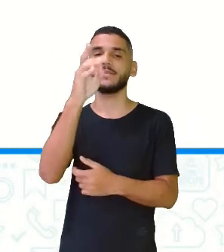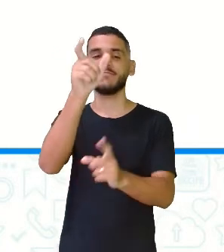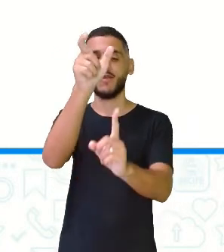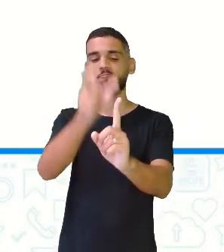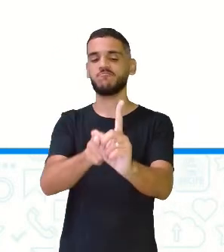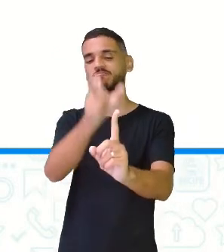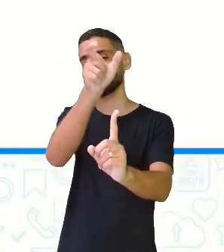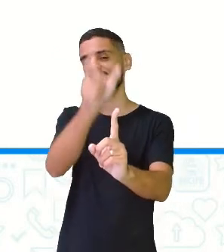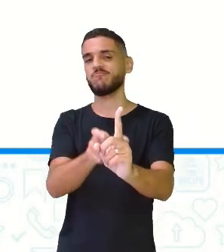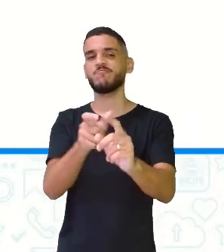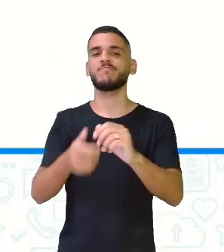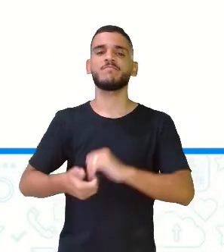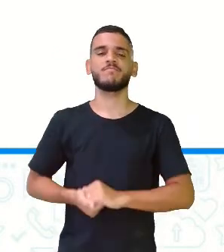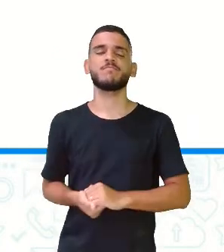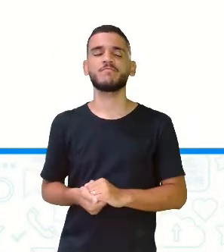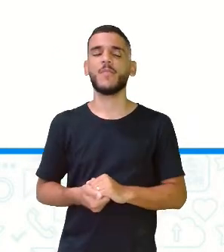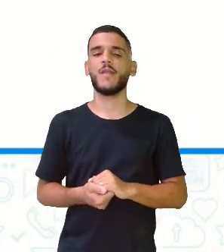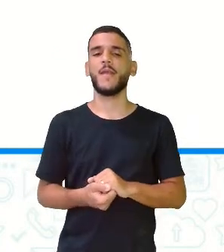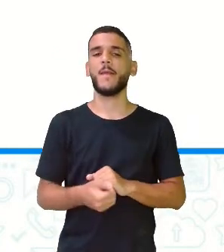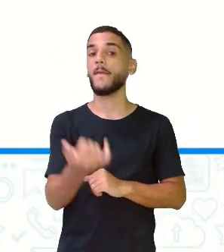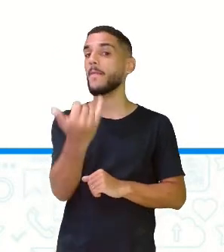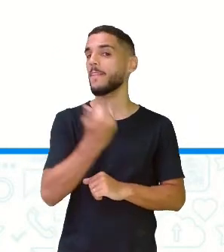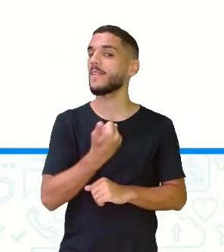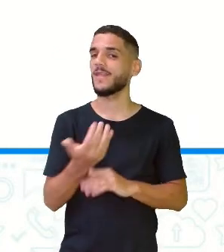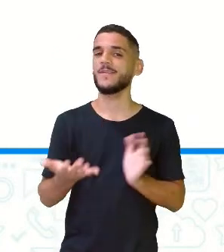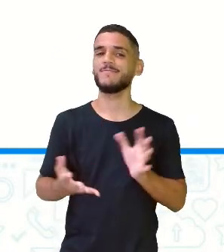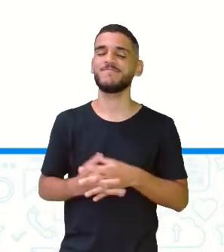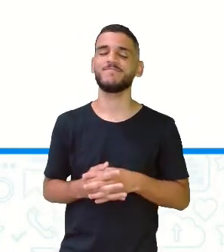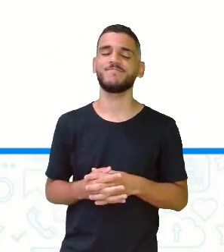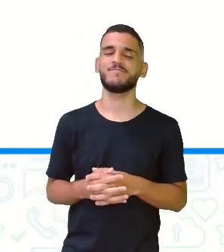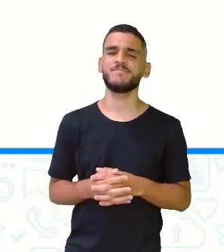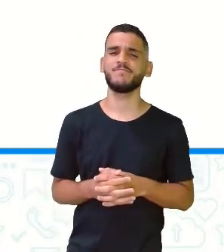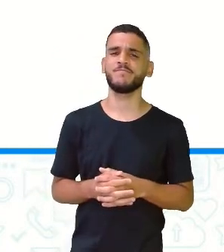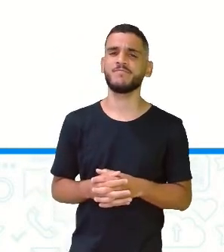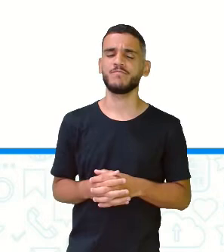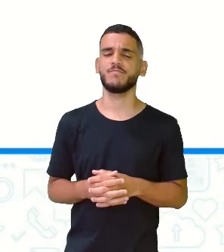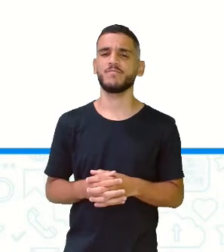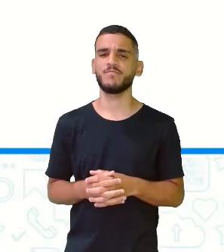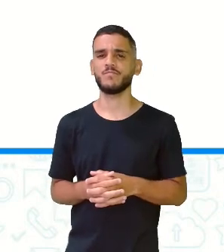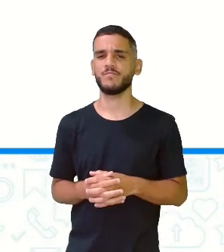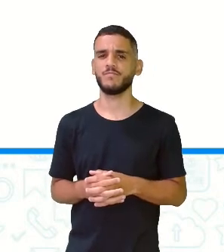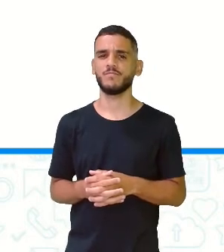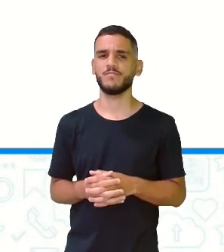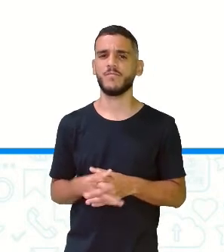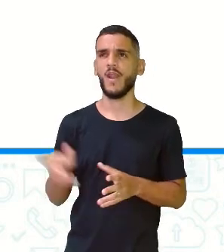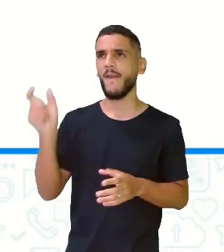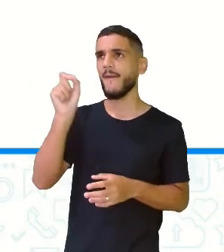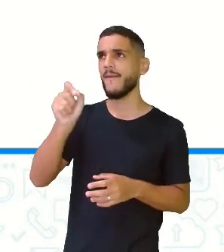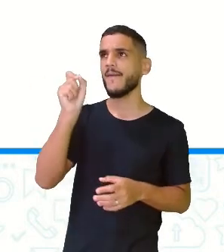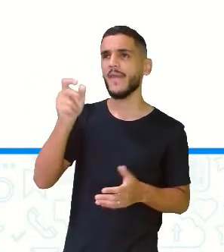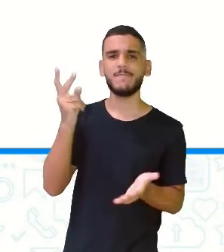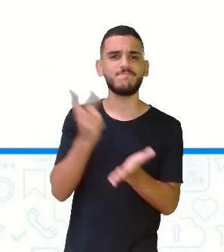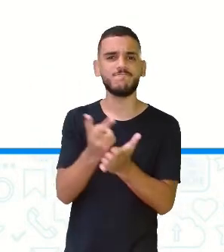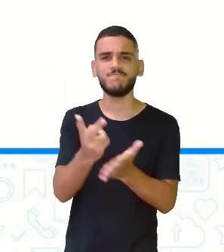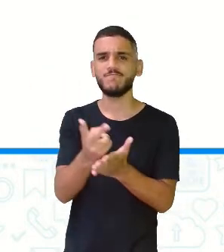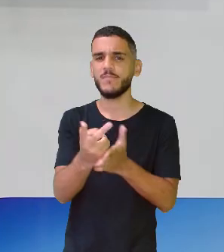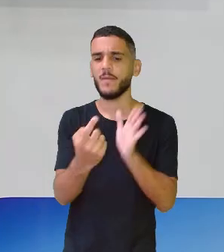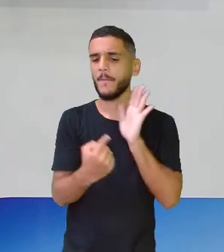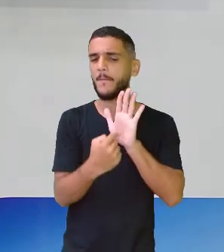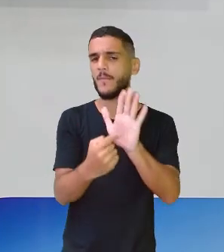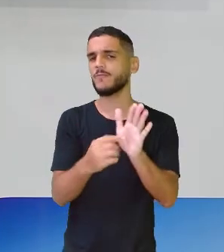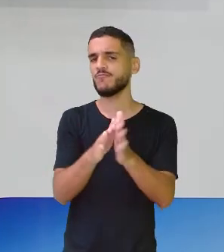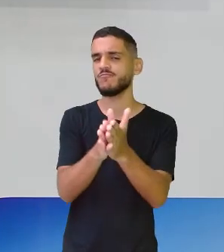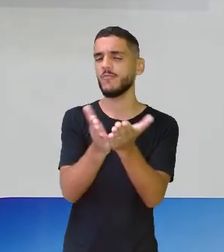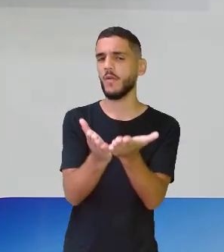do texto? Contem aí para mim. Será que vocês têm ideia de quem seria? Quem foi que apareceu aí o tempo todo e